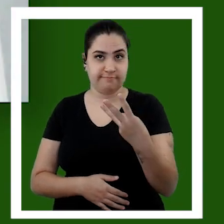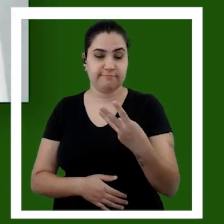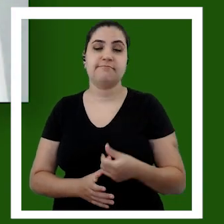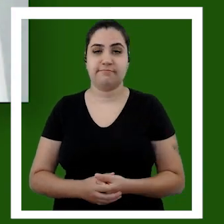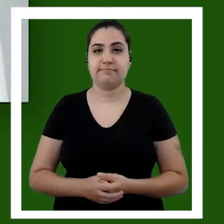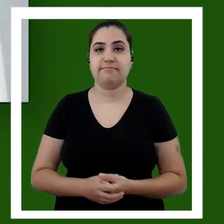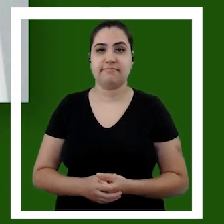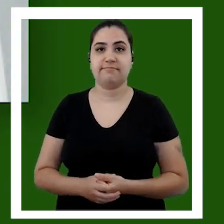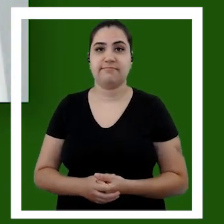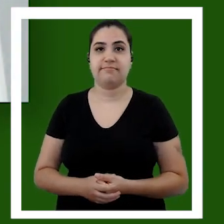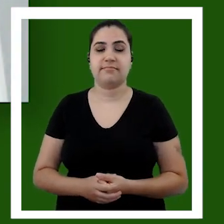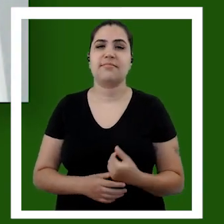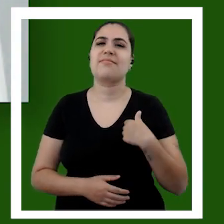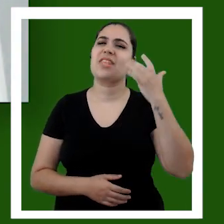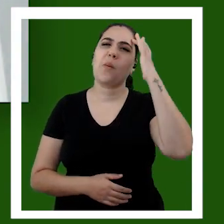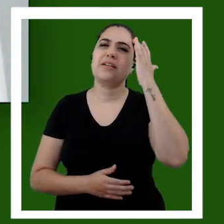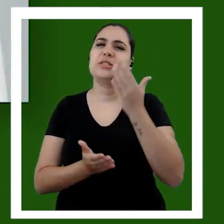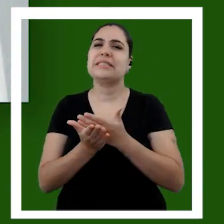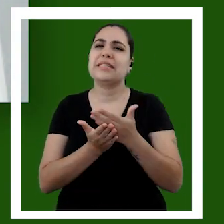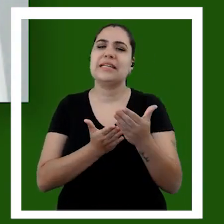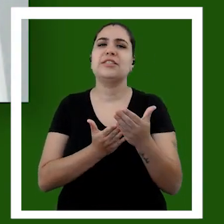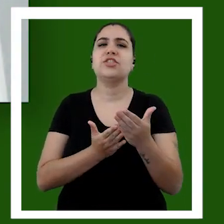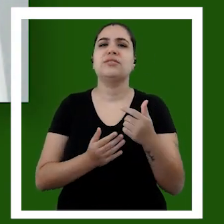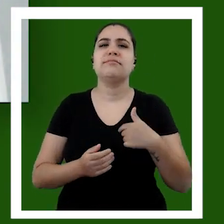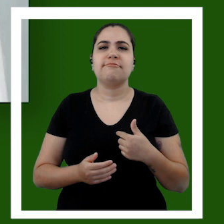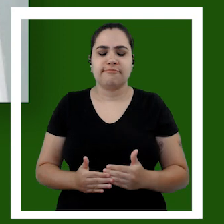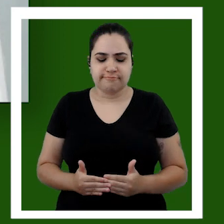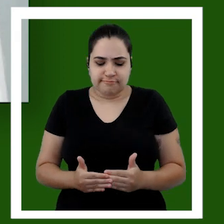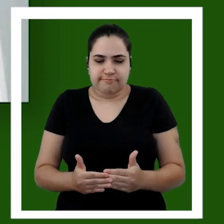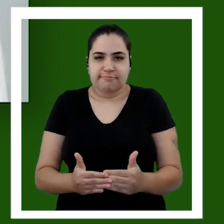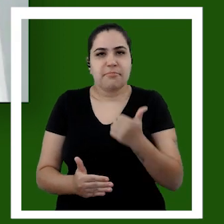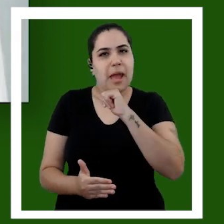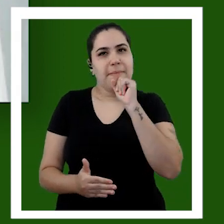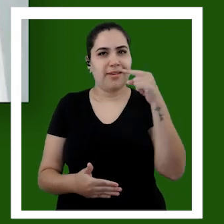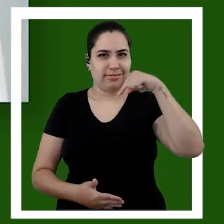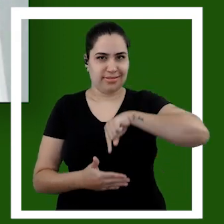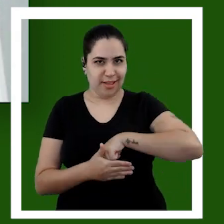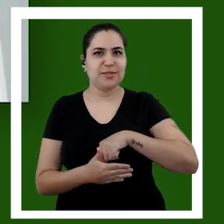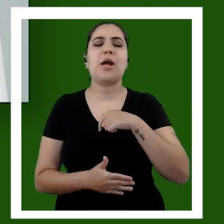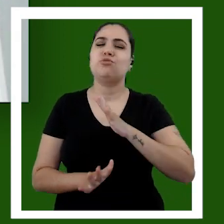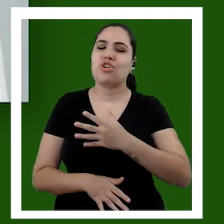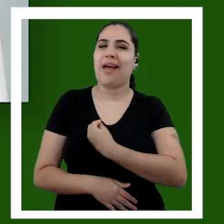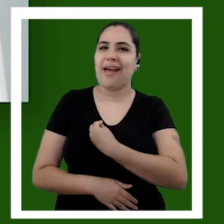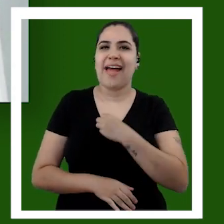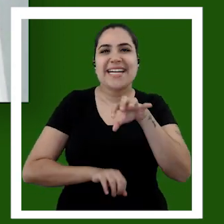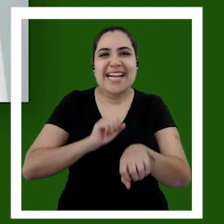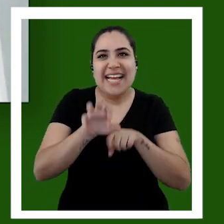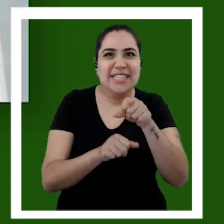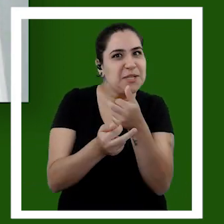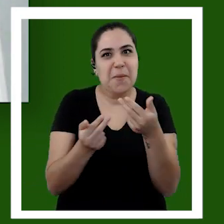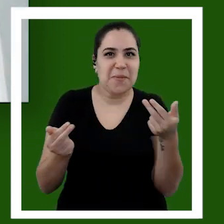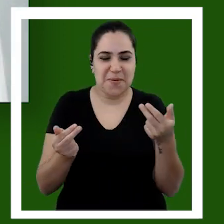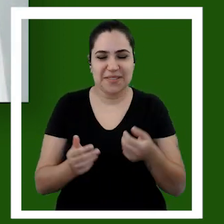63 anos e eu acho que desde quando já estava no ventre da minha querida mãe, acho que eu já